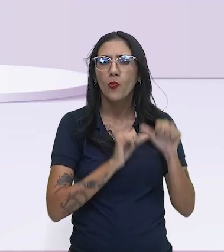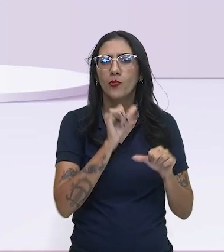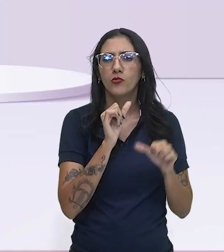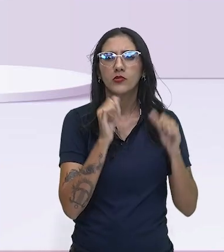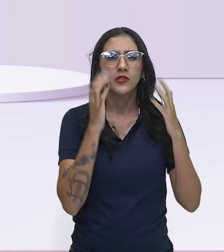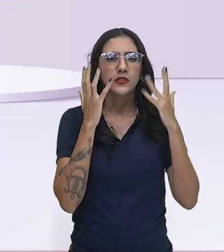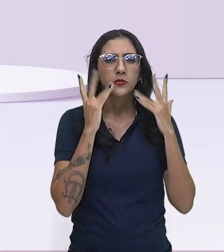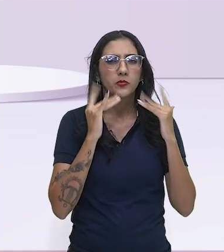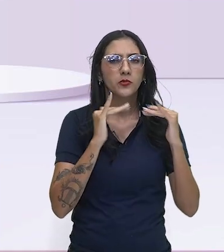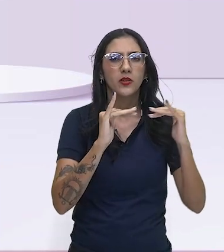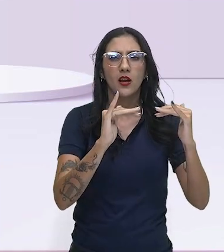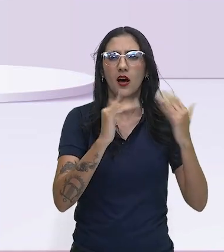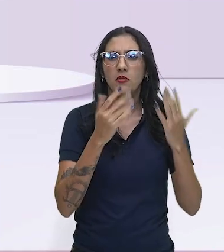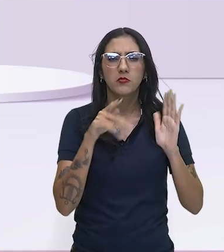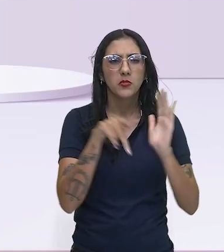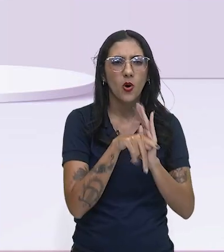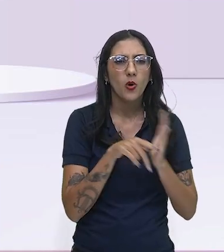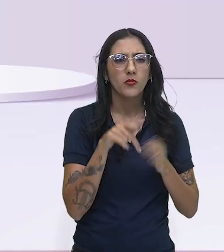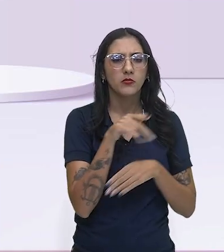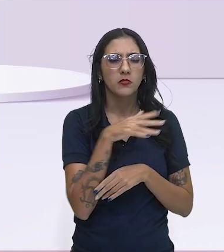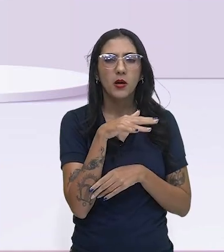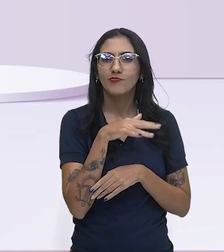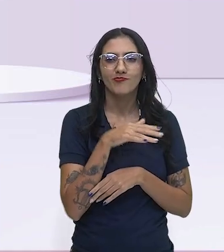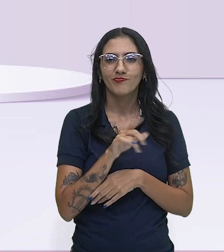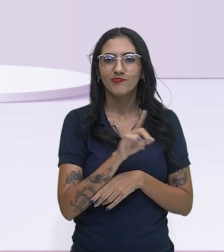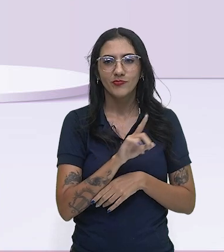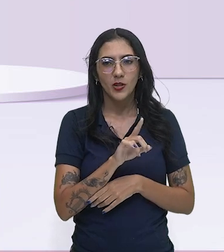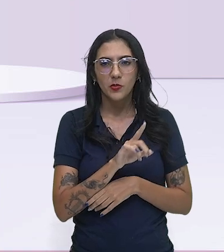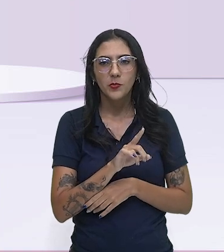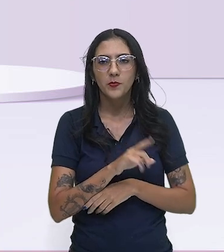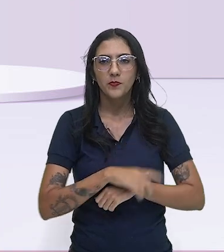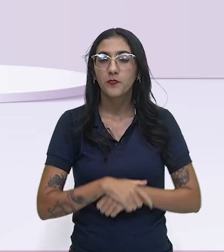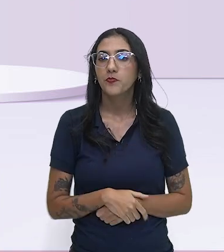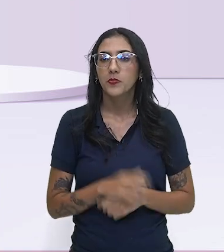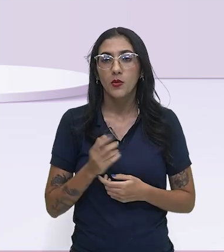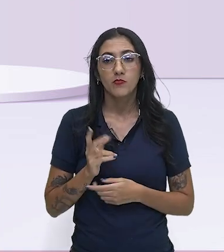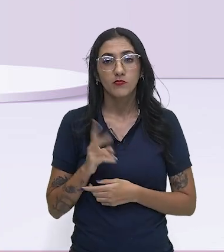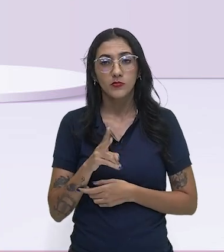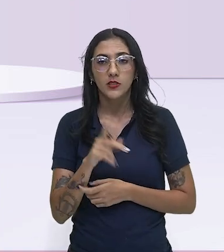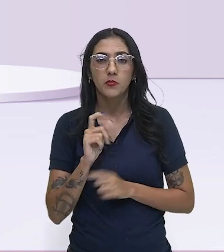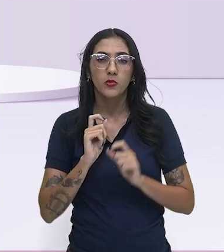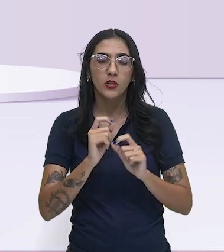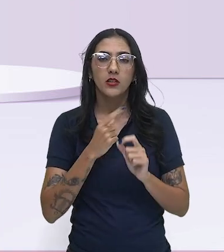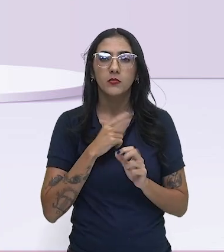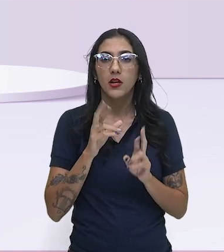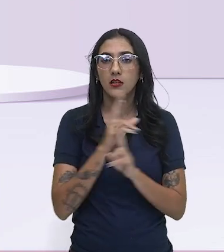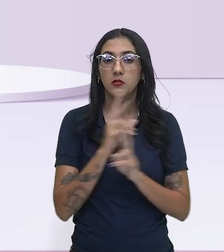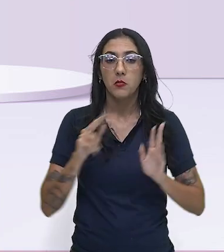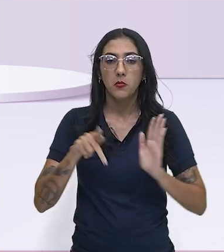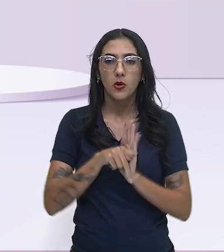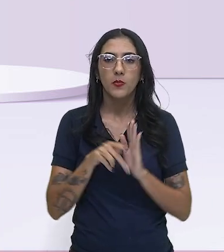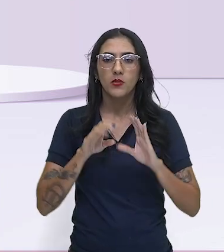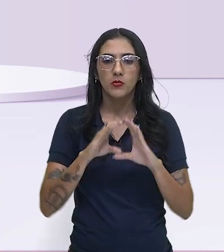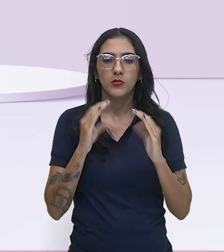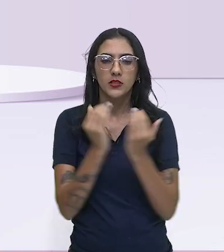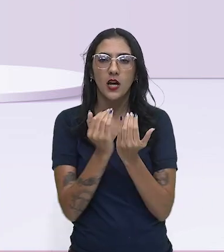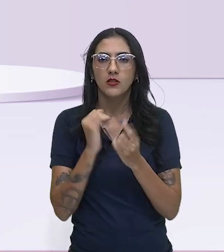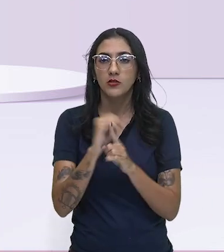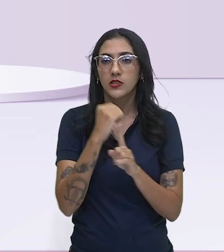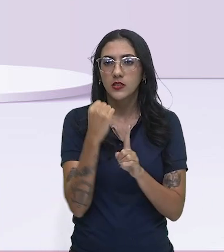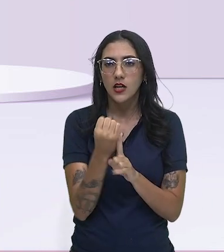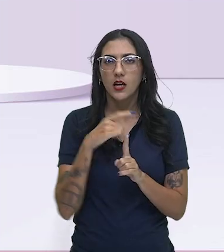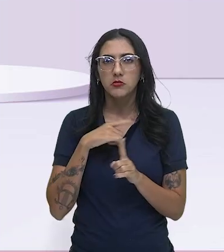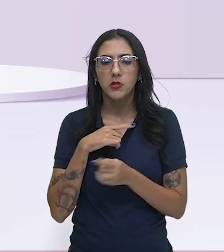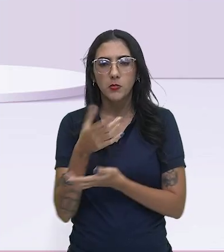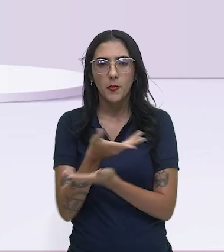naturalmente pela natureza das coisas. Não. É todo o envolvimento da própria sociedade, né, que está ali vivendo